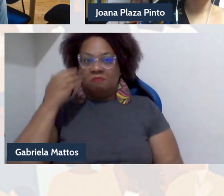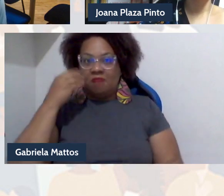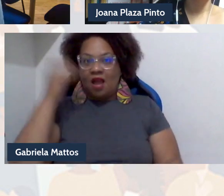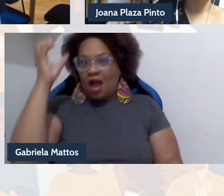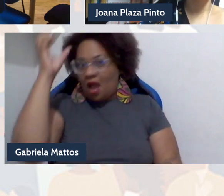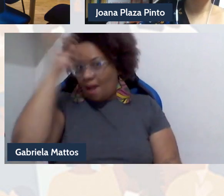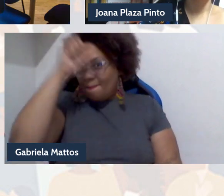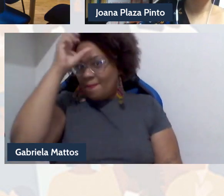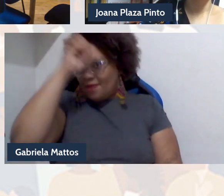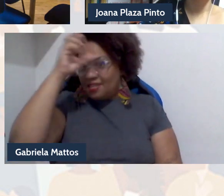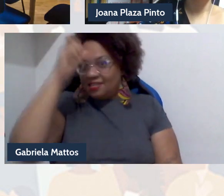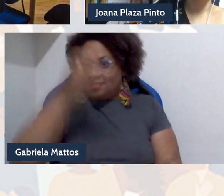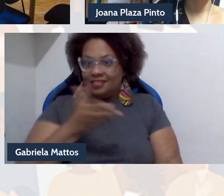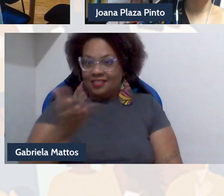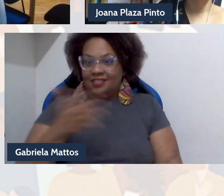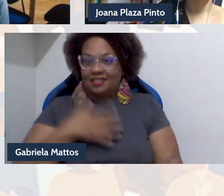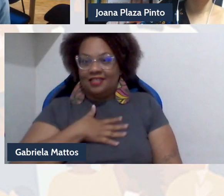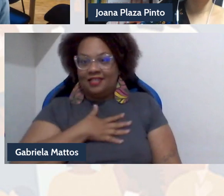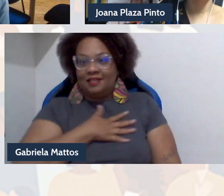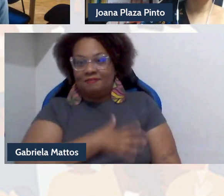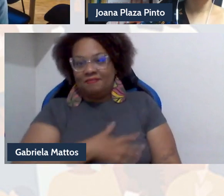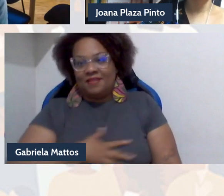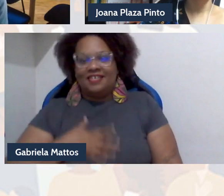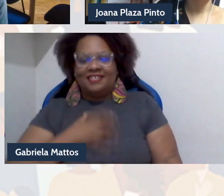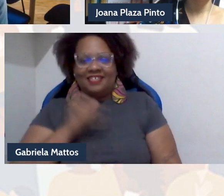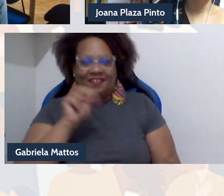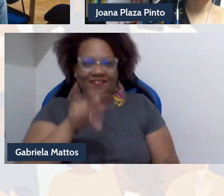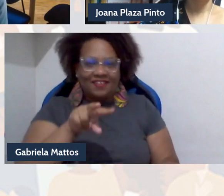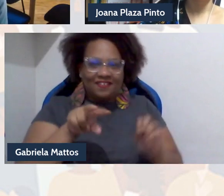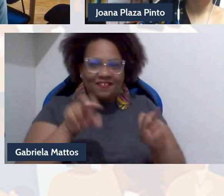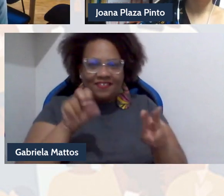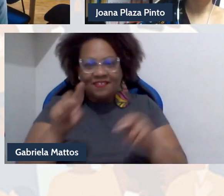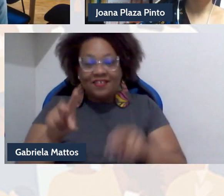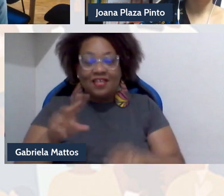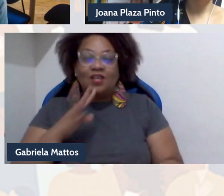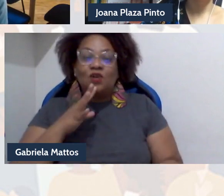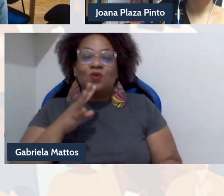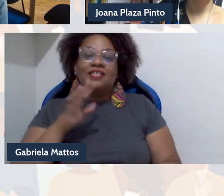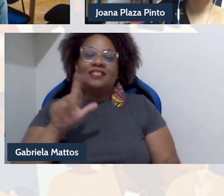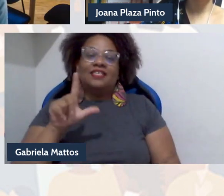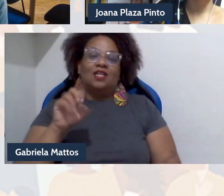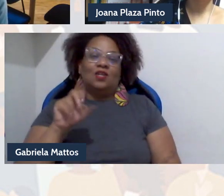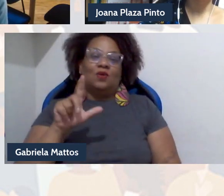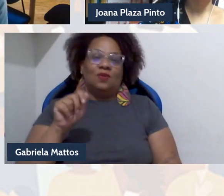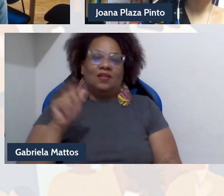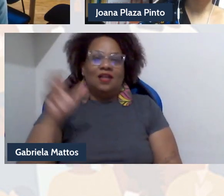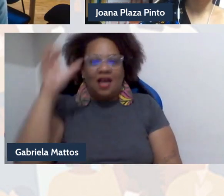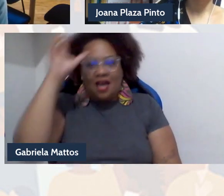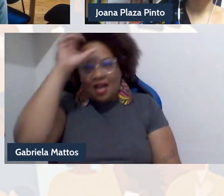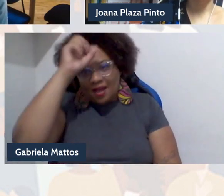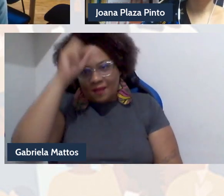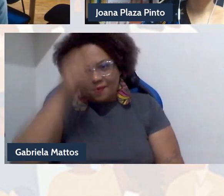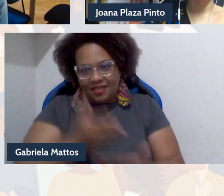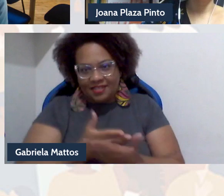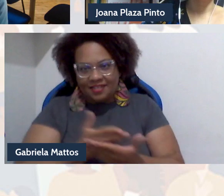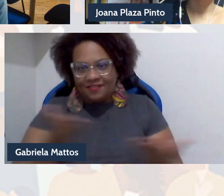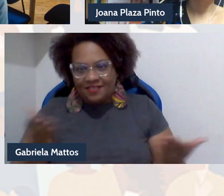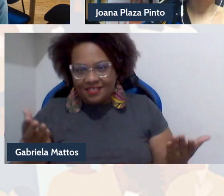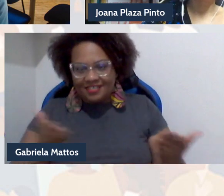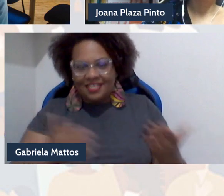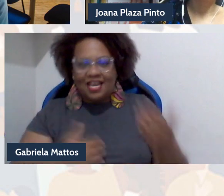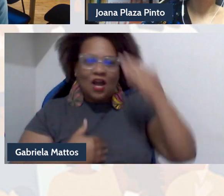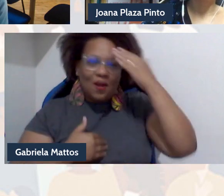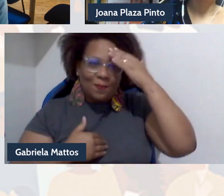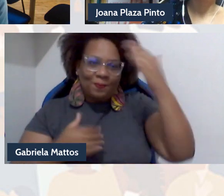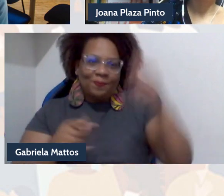vocês. Foi um prazer rever a Joana, a Liana e conhecer a Lola e aprender muito com todas vocês. Então, agradeço também